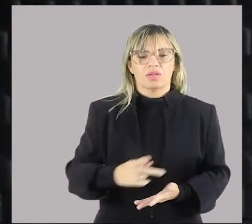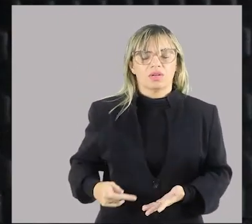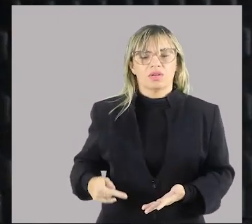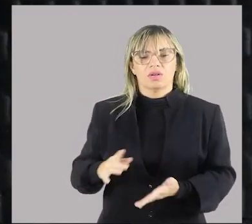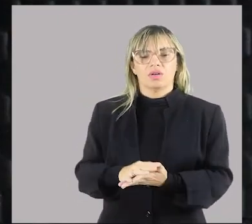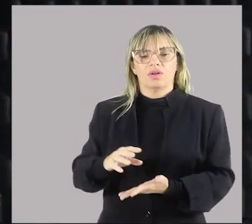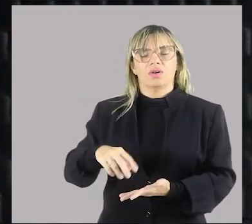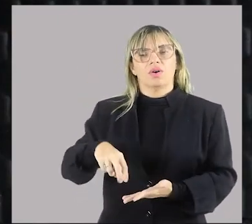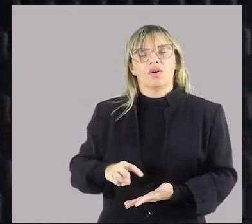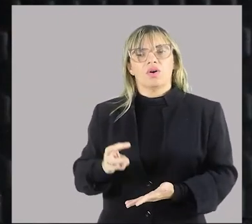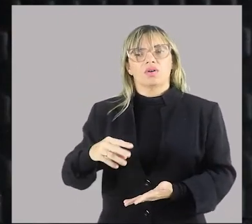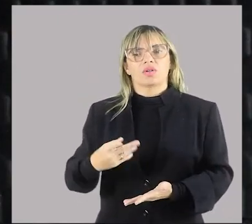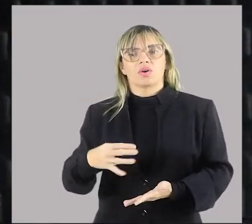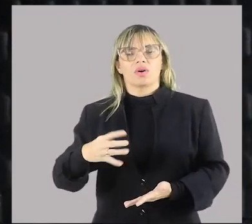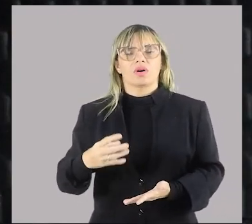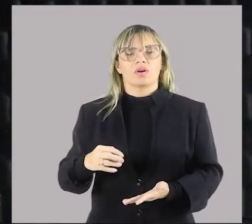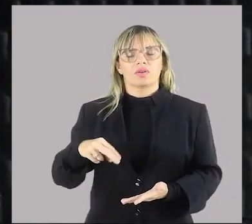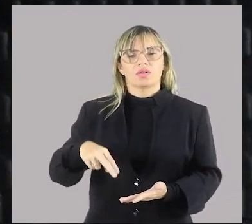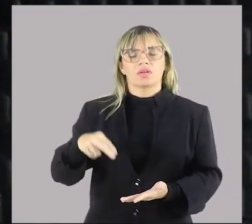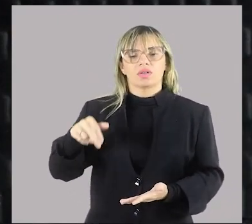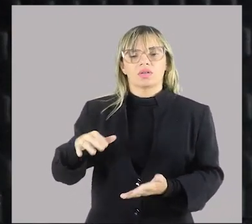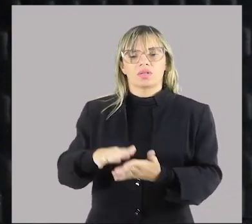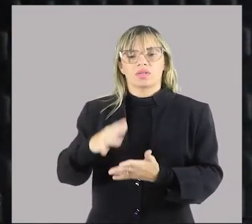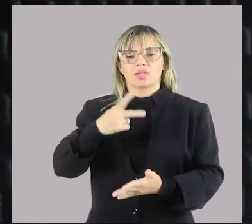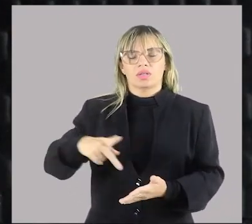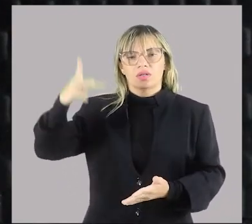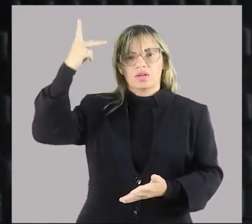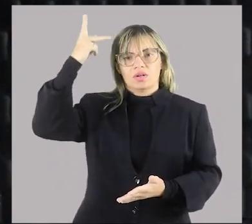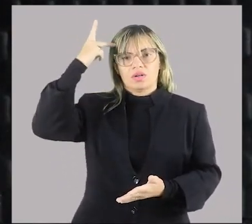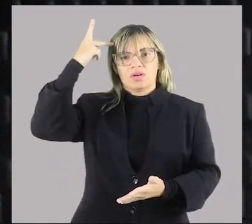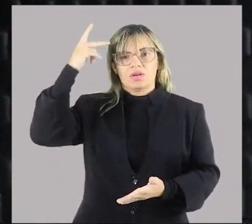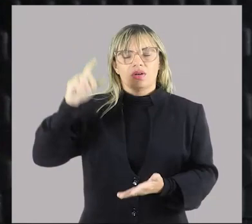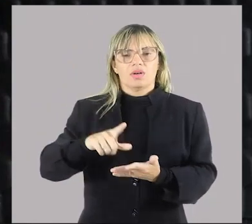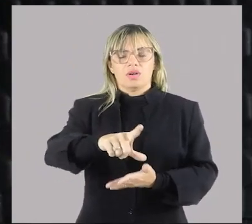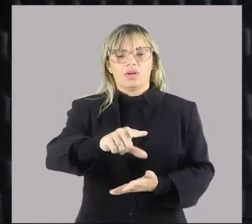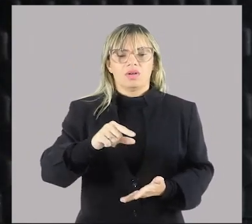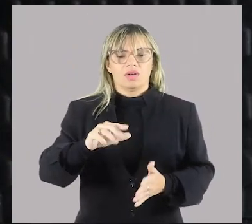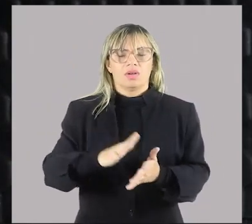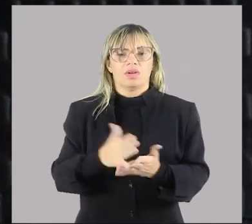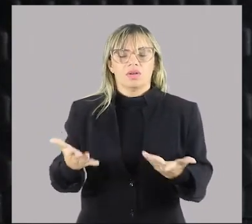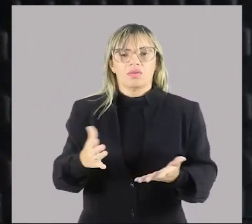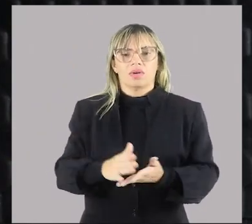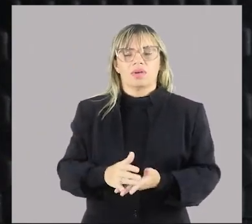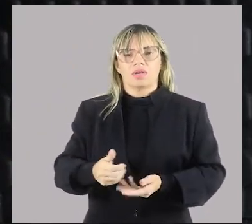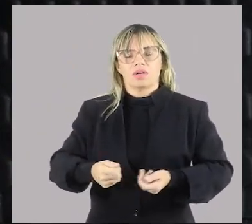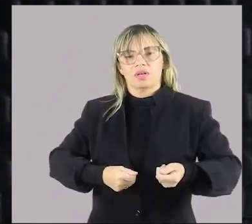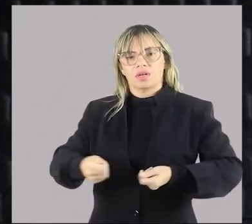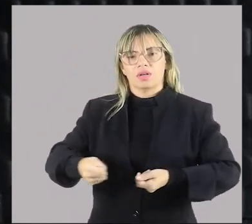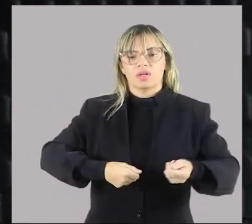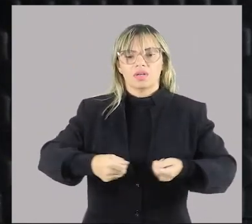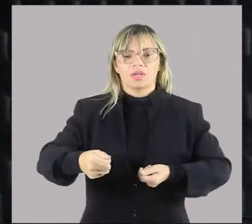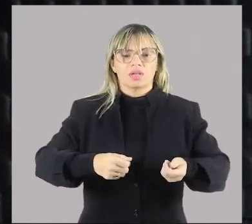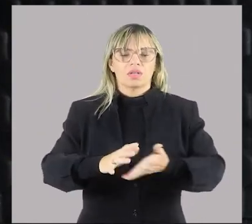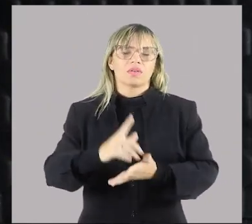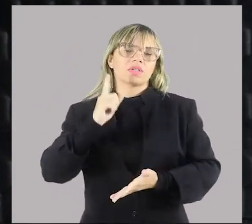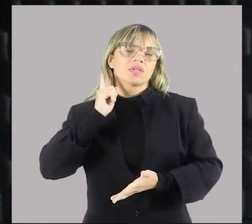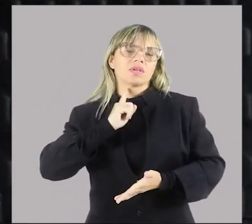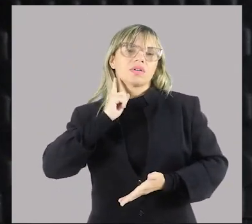paulista como seu sucessor. E pelo esquema entre mineiros e paulistas, deveria ser um mineiro.